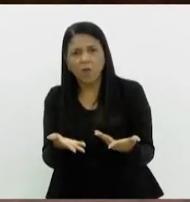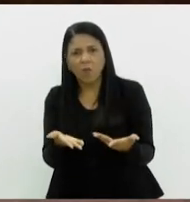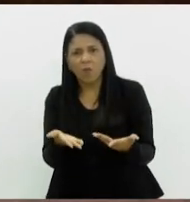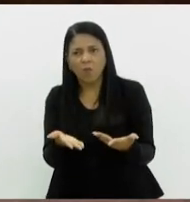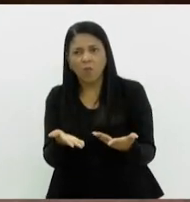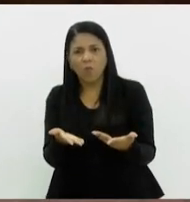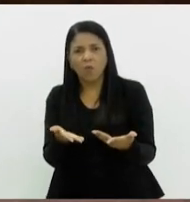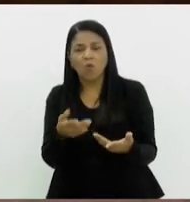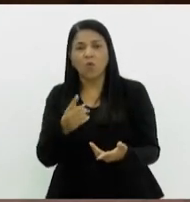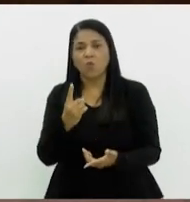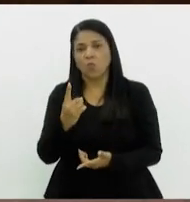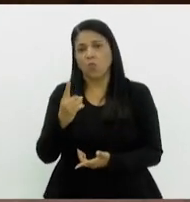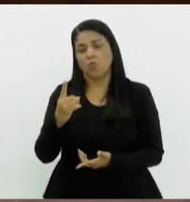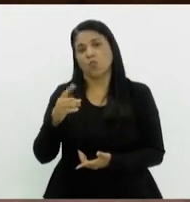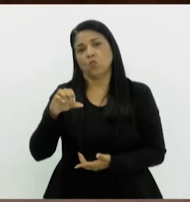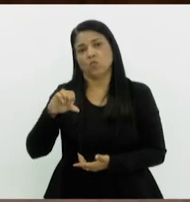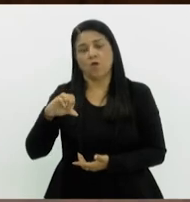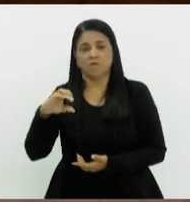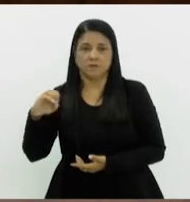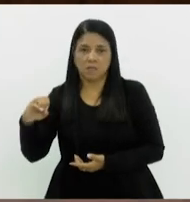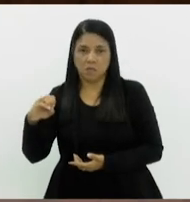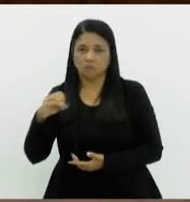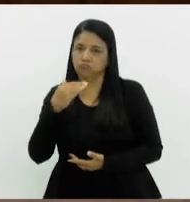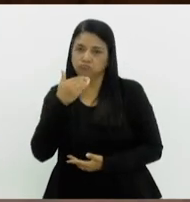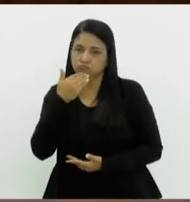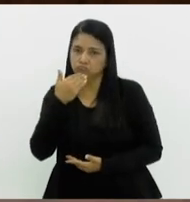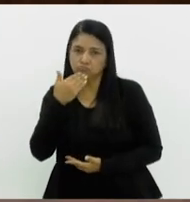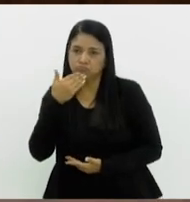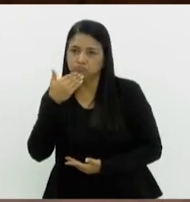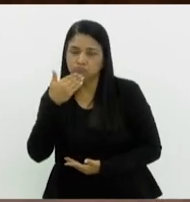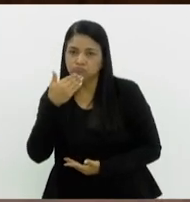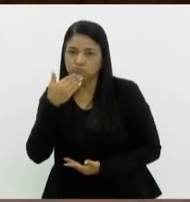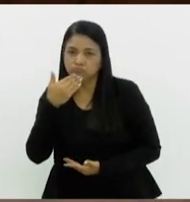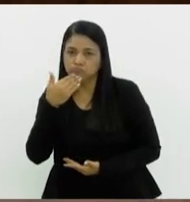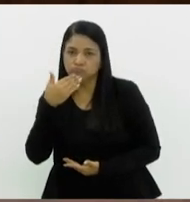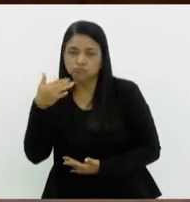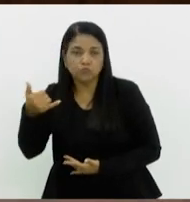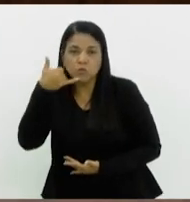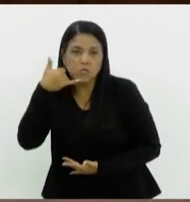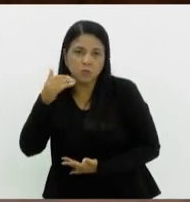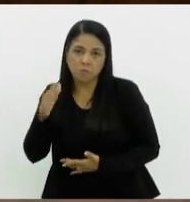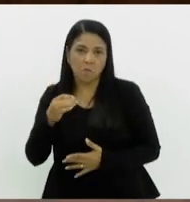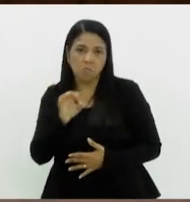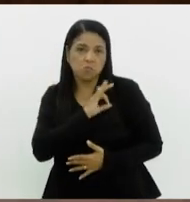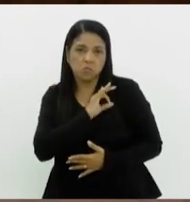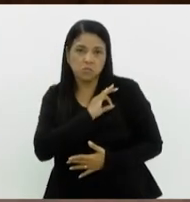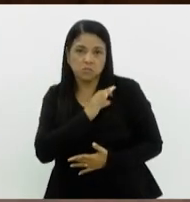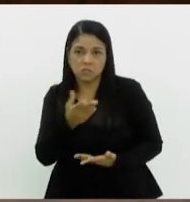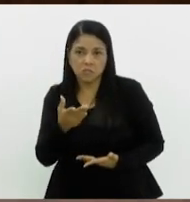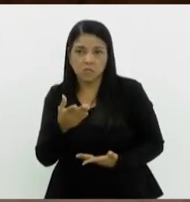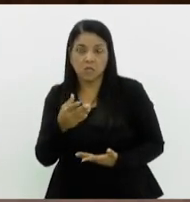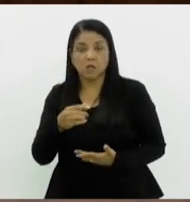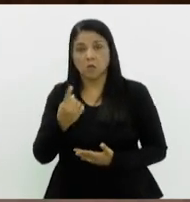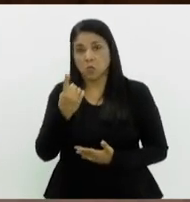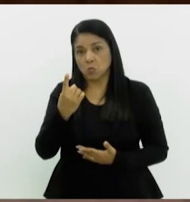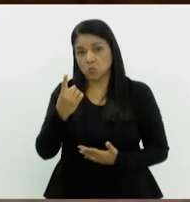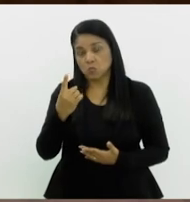o 190 você não chame mais a polícia. Tá? O caminho que está aqui, eu estou vendo que o 190 eles vão